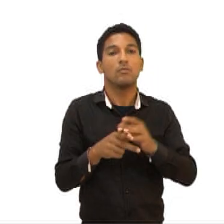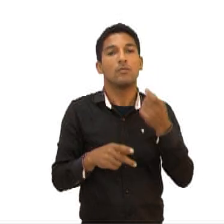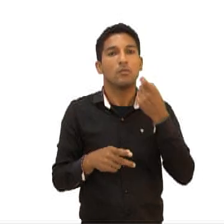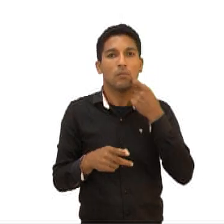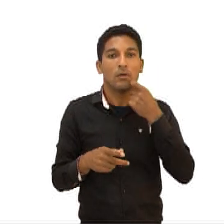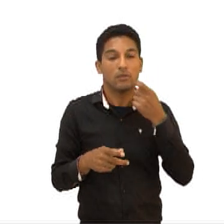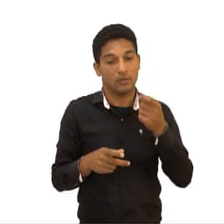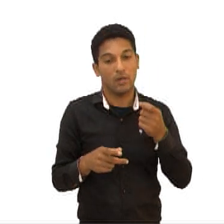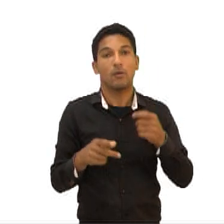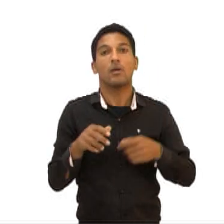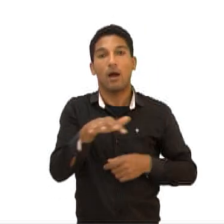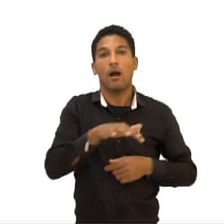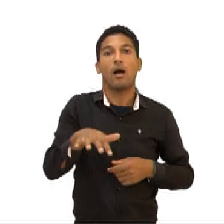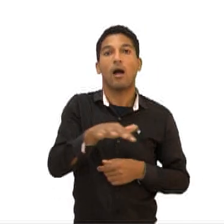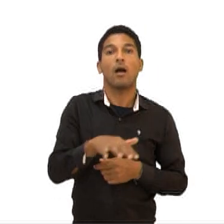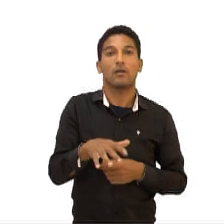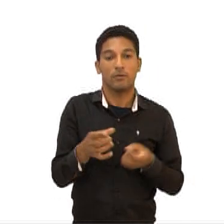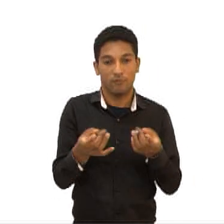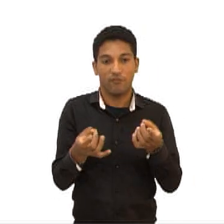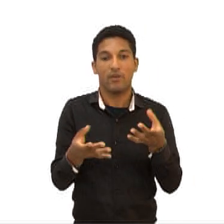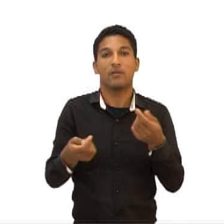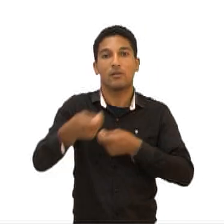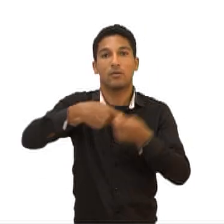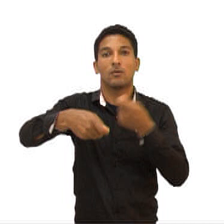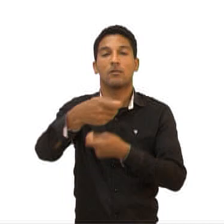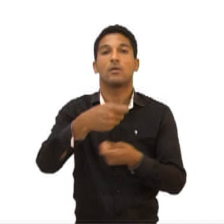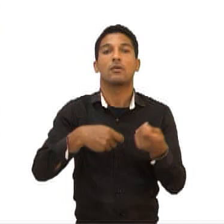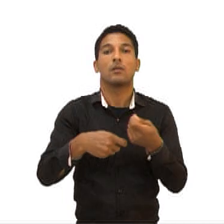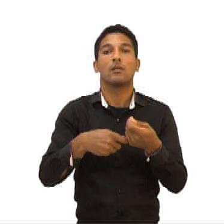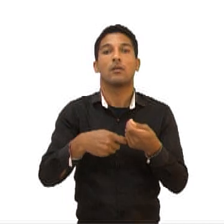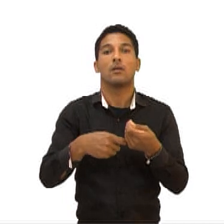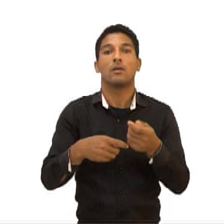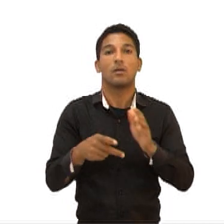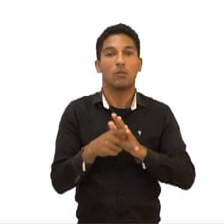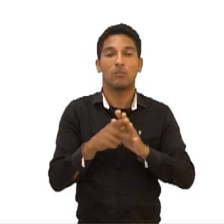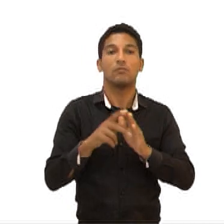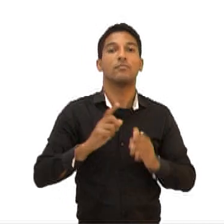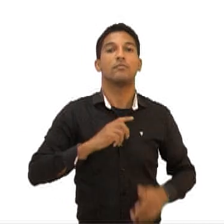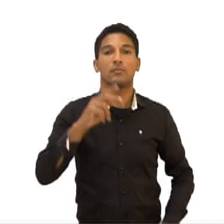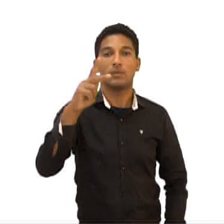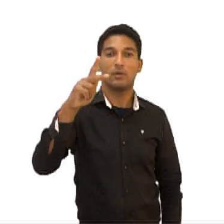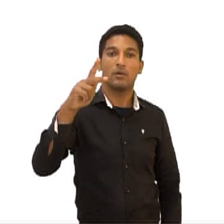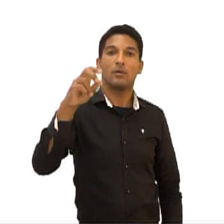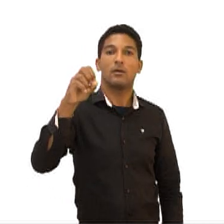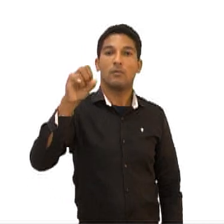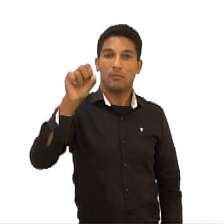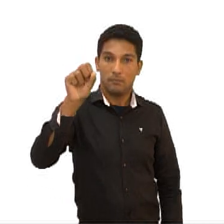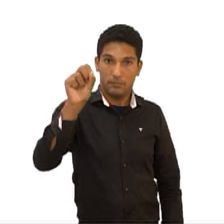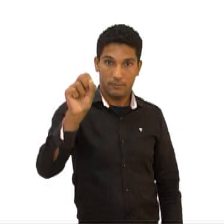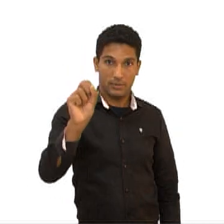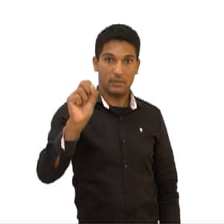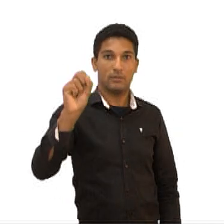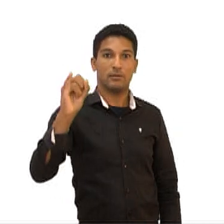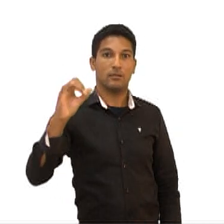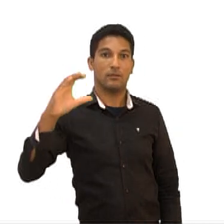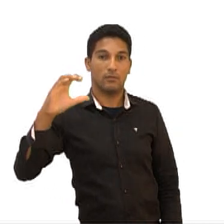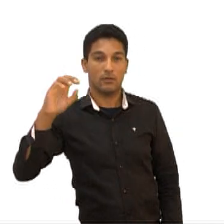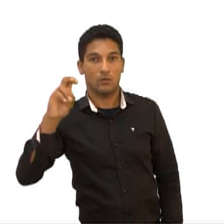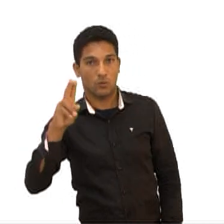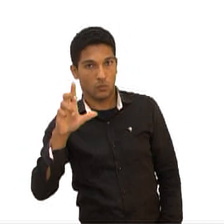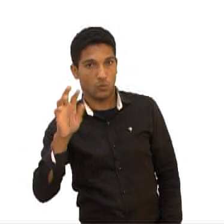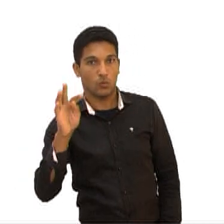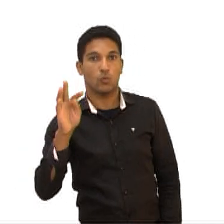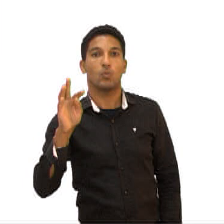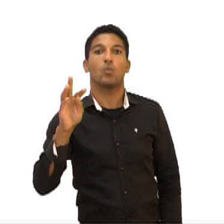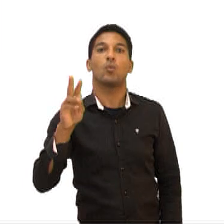extrativista, perdão. Mas, no caso do Japão, eles praticam piscicultura, que é a criação dos peixes em um